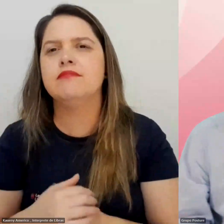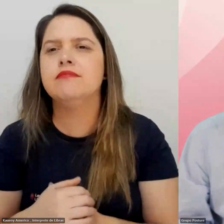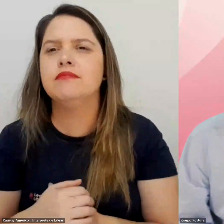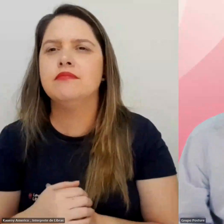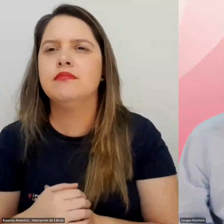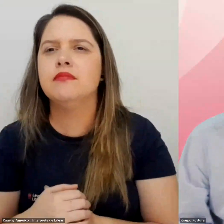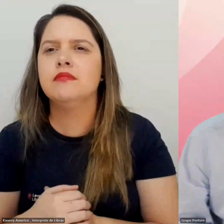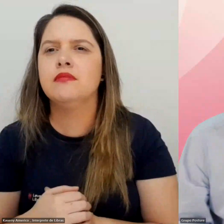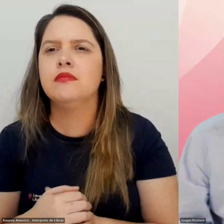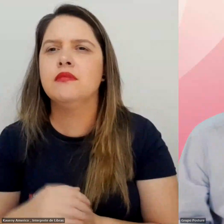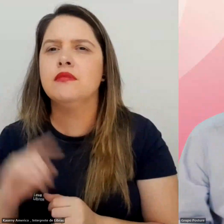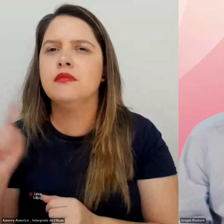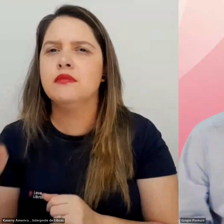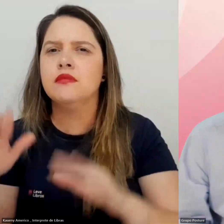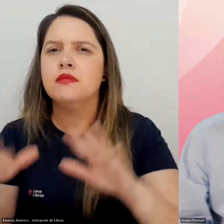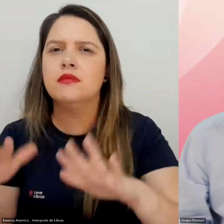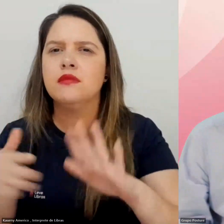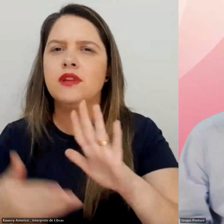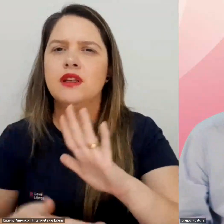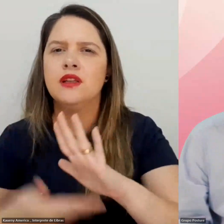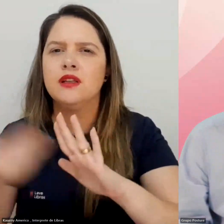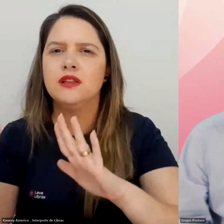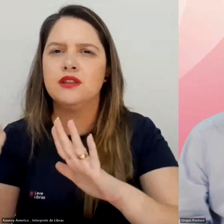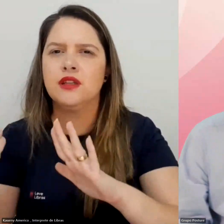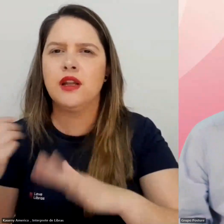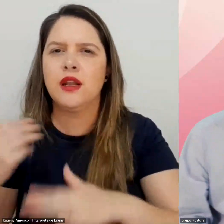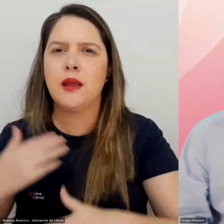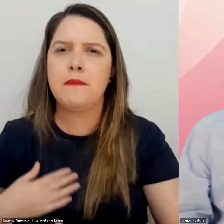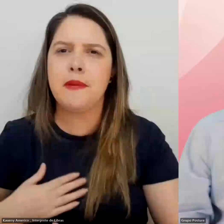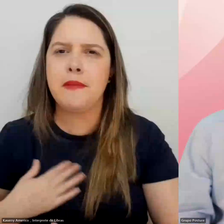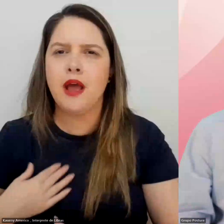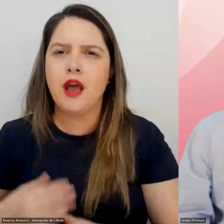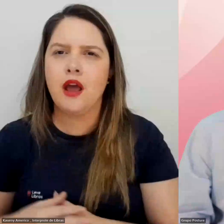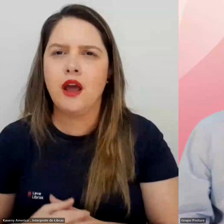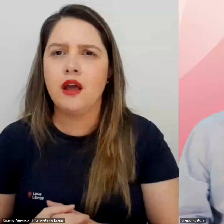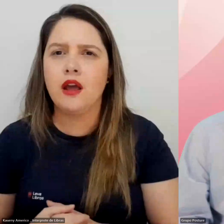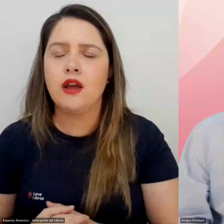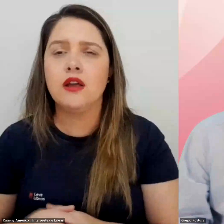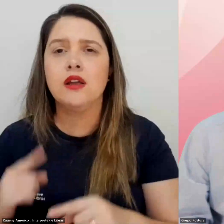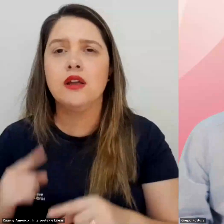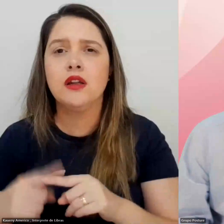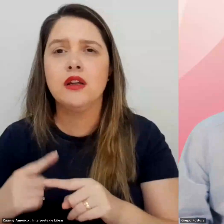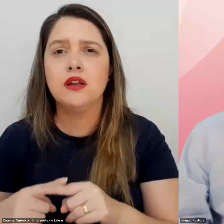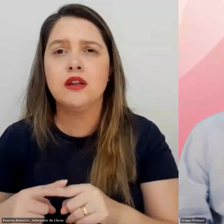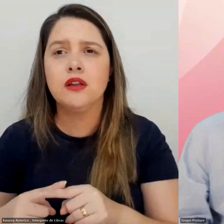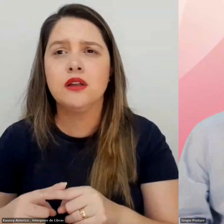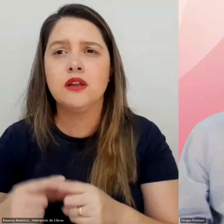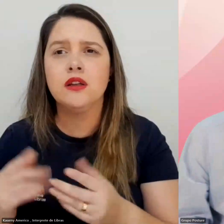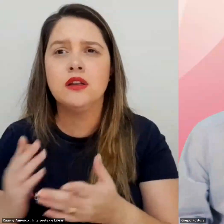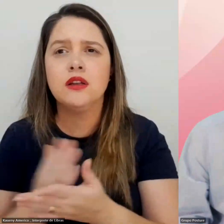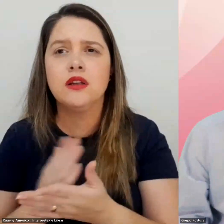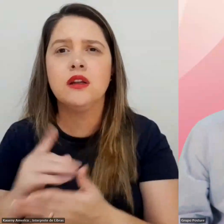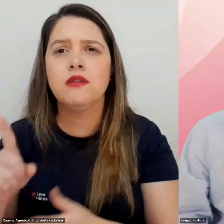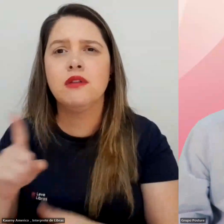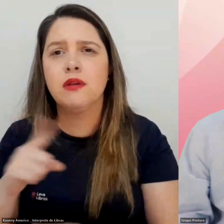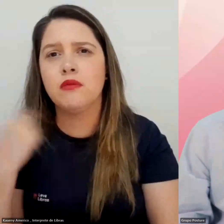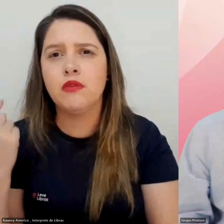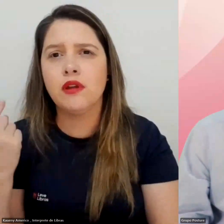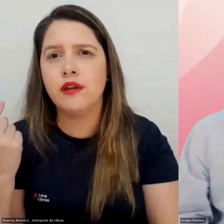ela precisava tirar inteiro a mama. Porque senão ela tirava a mama, ela vai morrer. Ó.